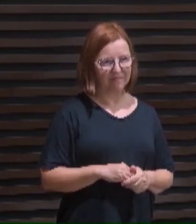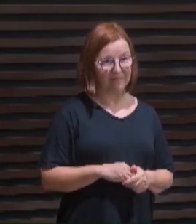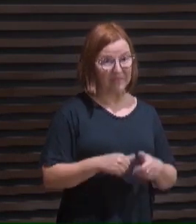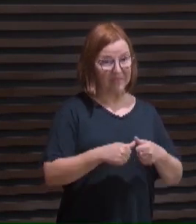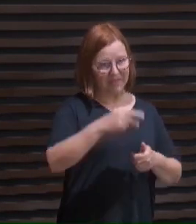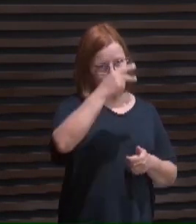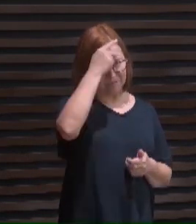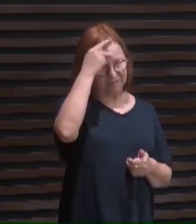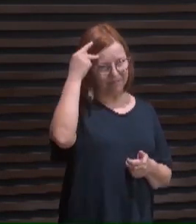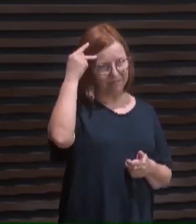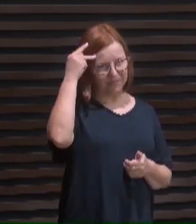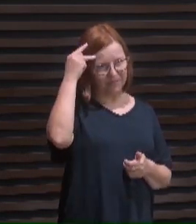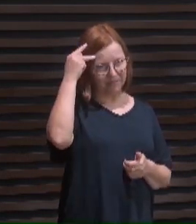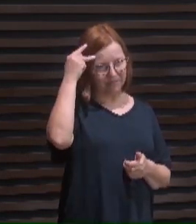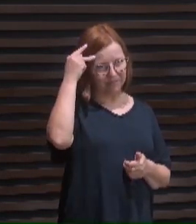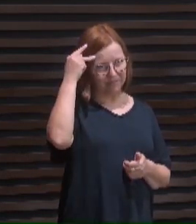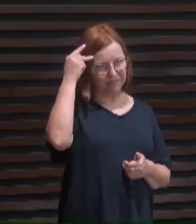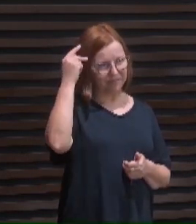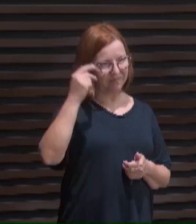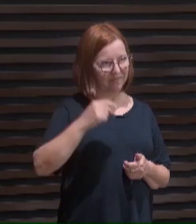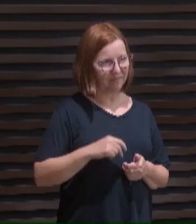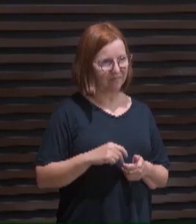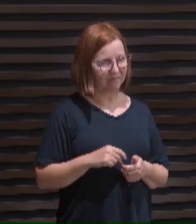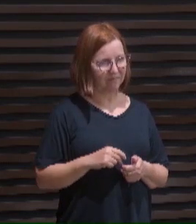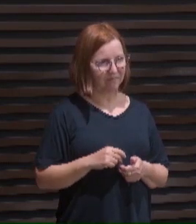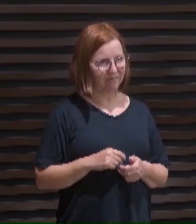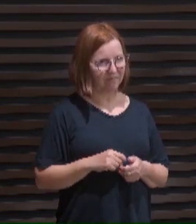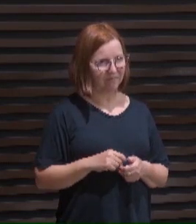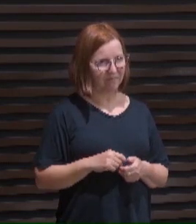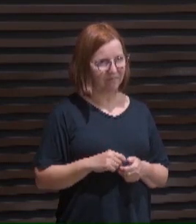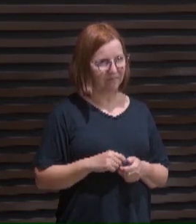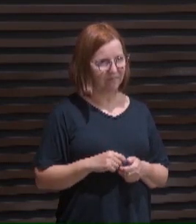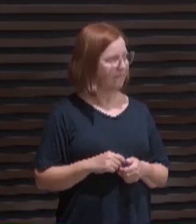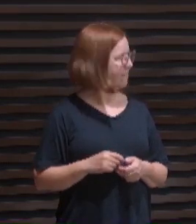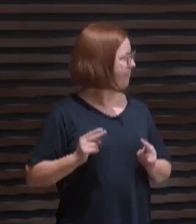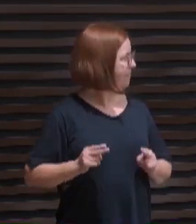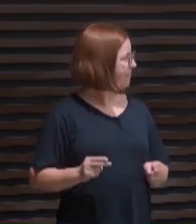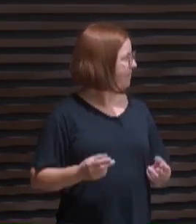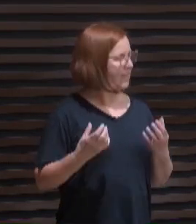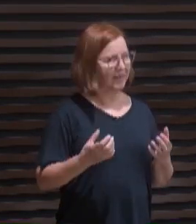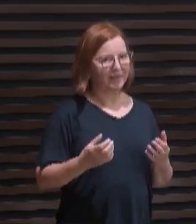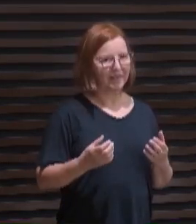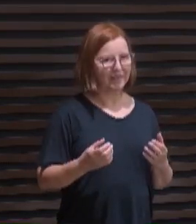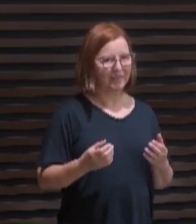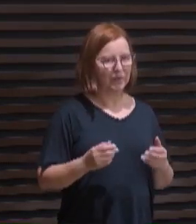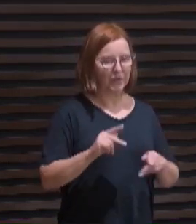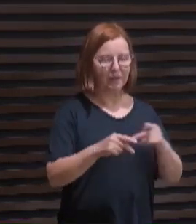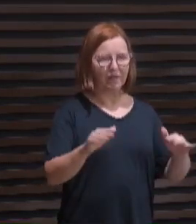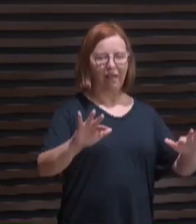Ele fica querendo a atenção do